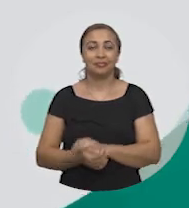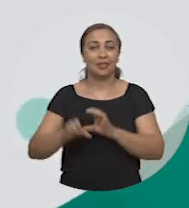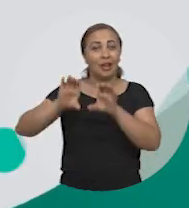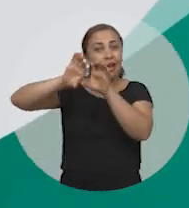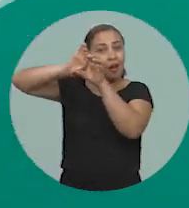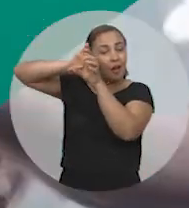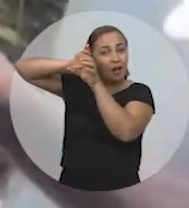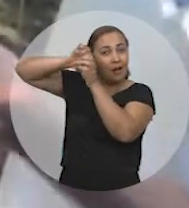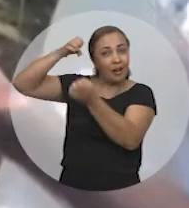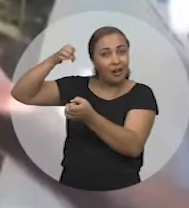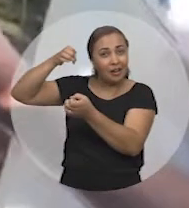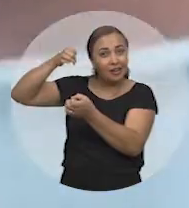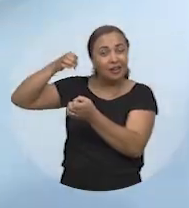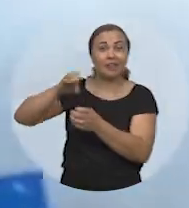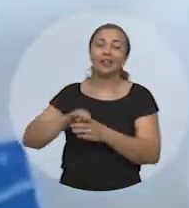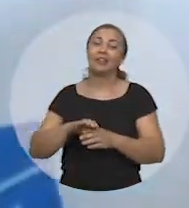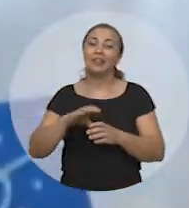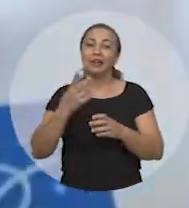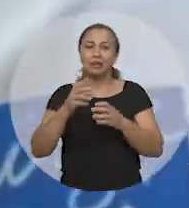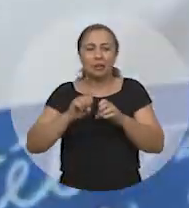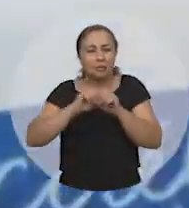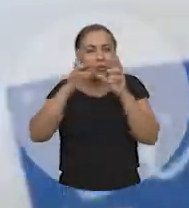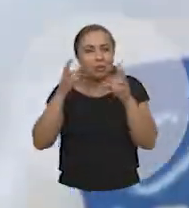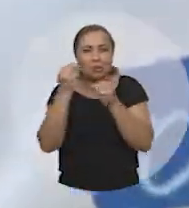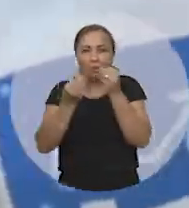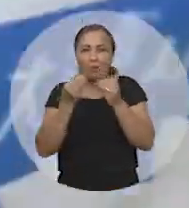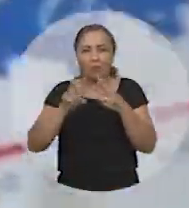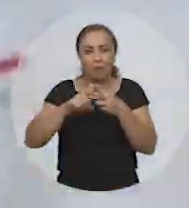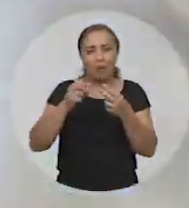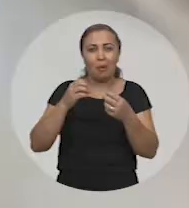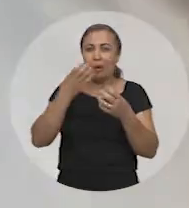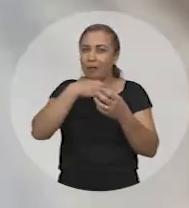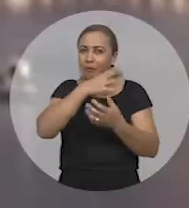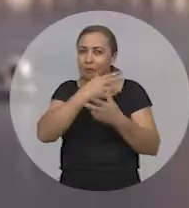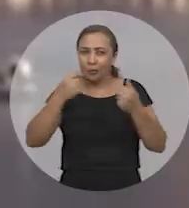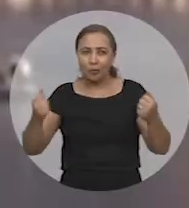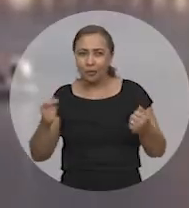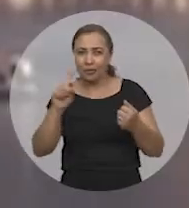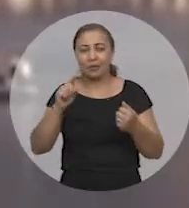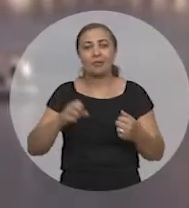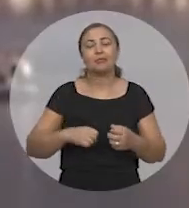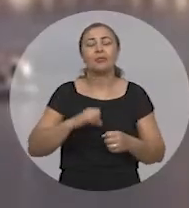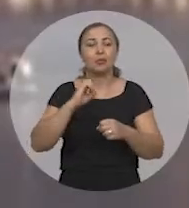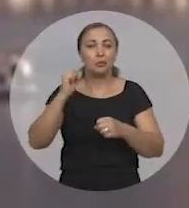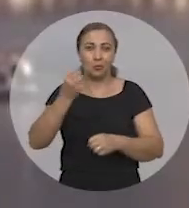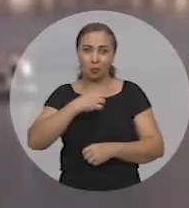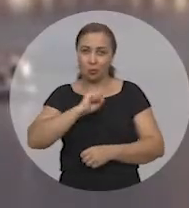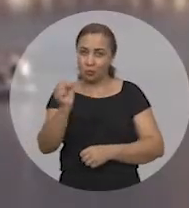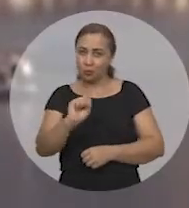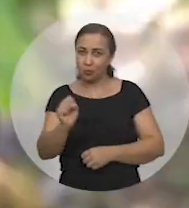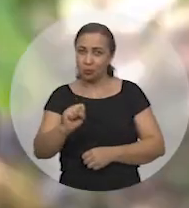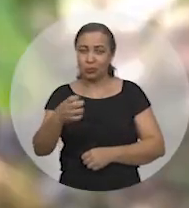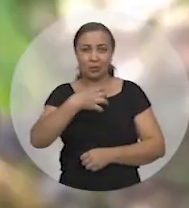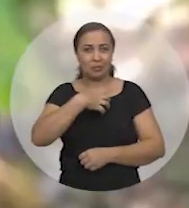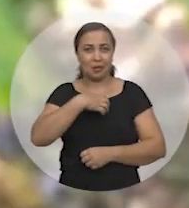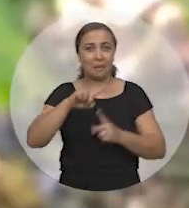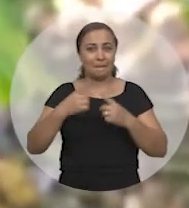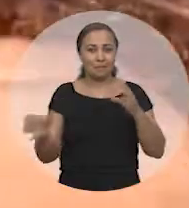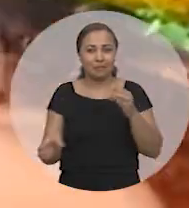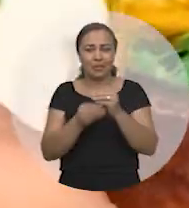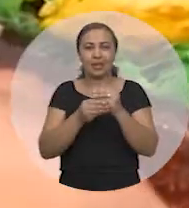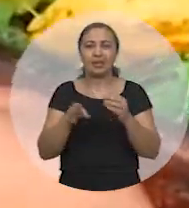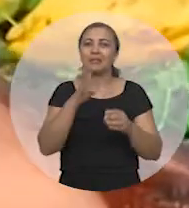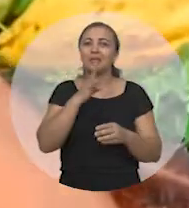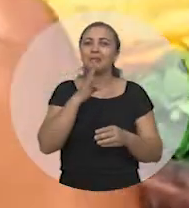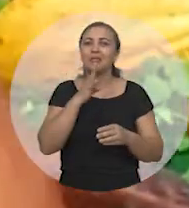e o cacau desponta como um produto que não só fortalece a economia da região sul da Bahia mas integra e